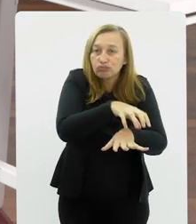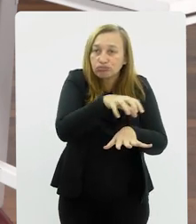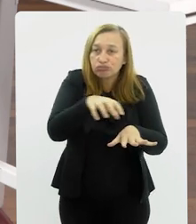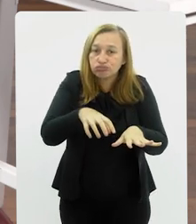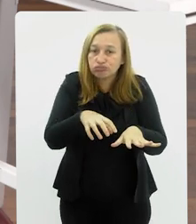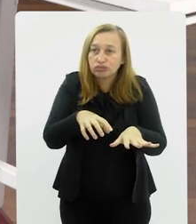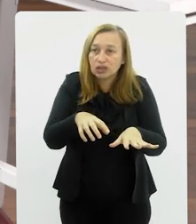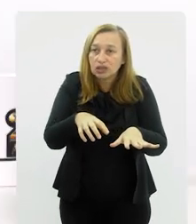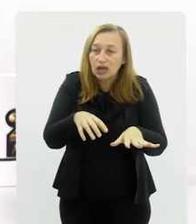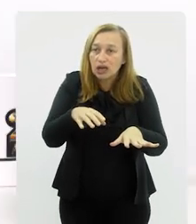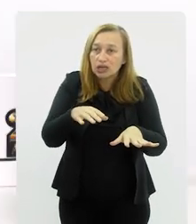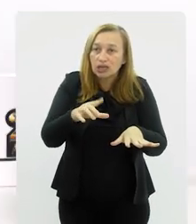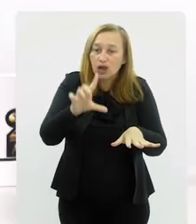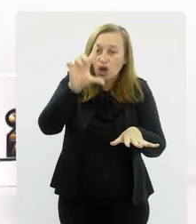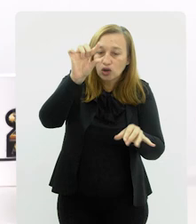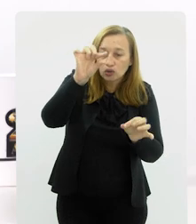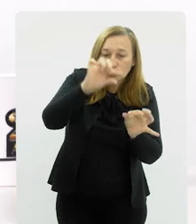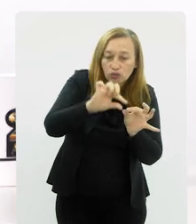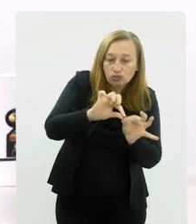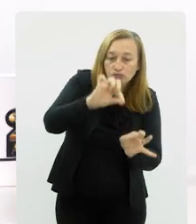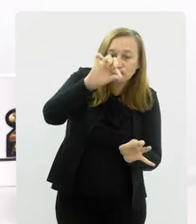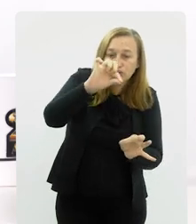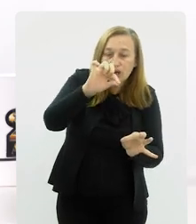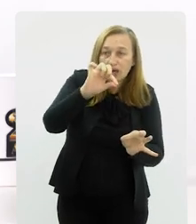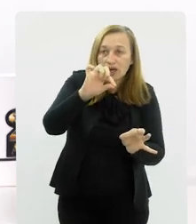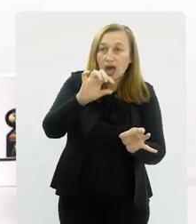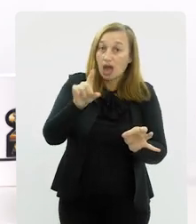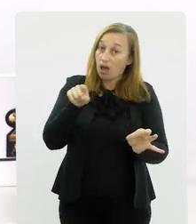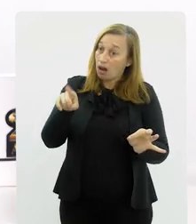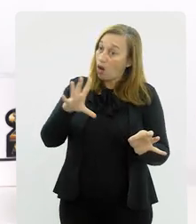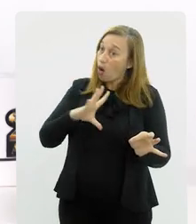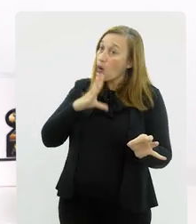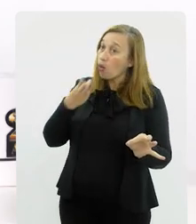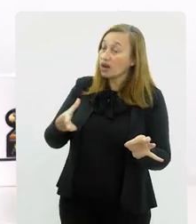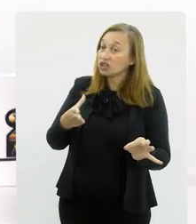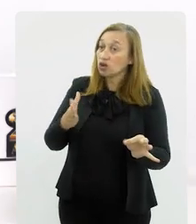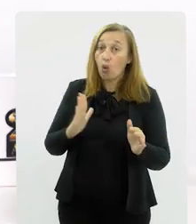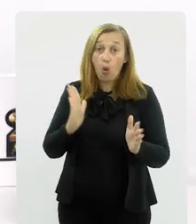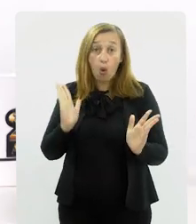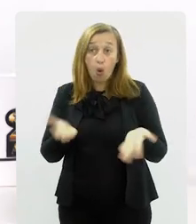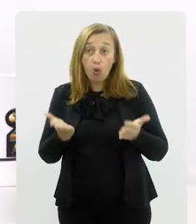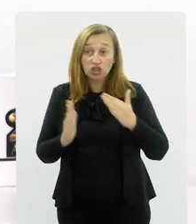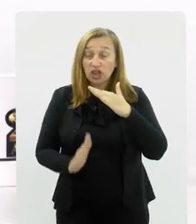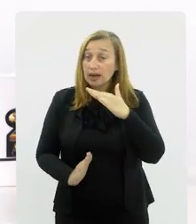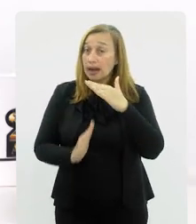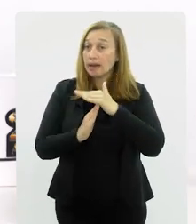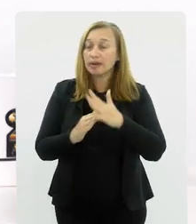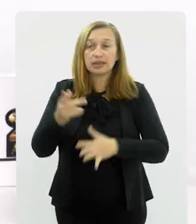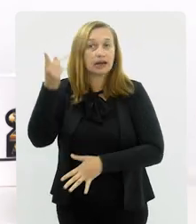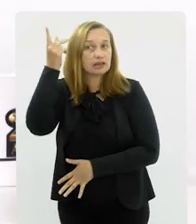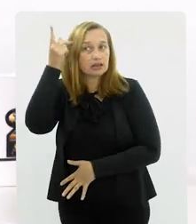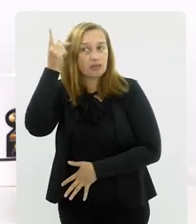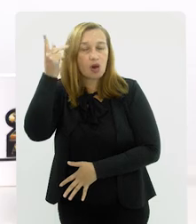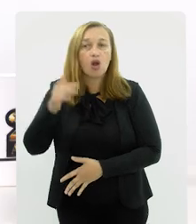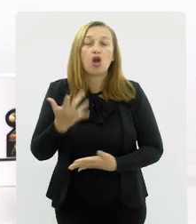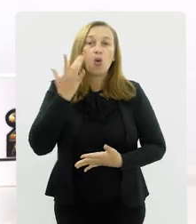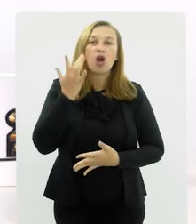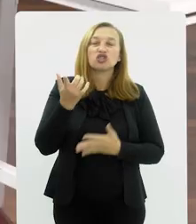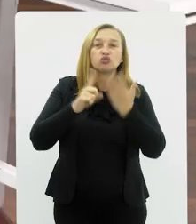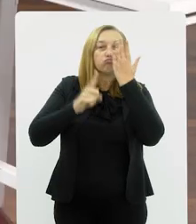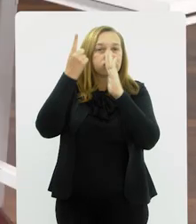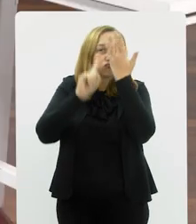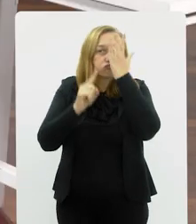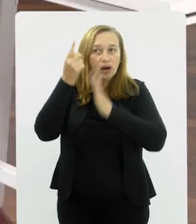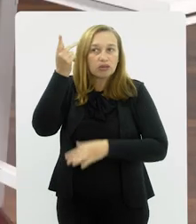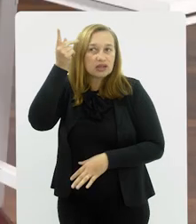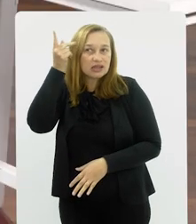Tinha frente. Eu vou falar, aquilo é corajoso. Hoje você colocar isso no Carnaval de São Paulo, você está sendo limitado. Eu acho que o Carnaval de São